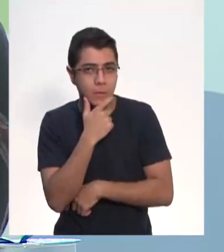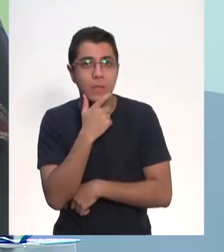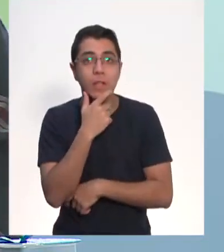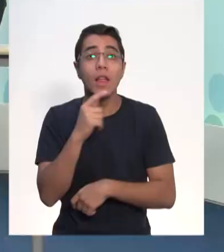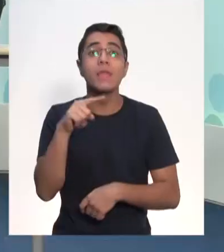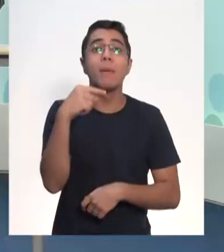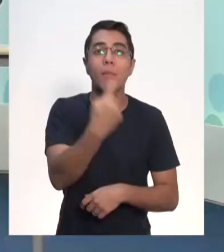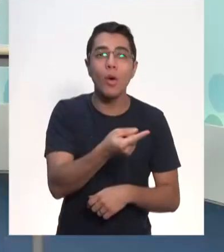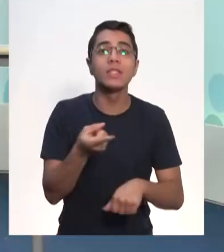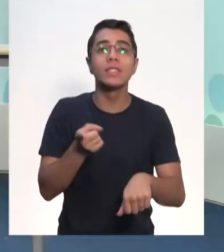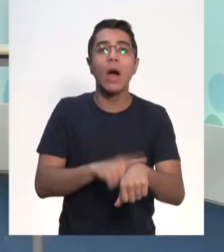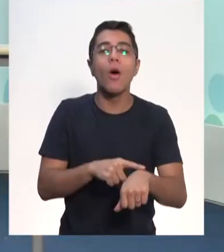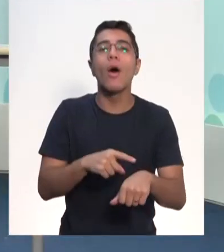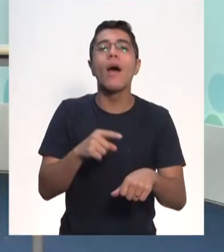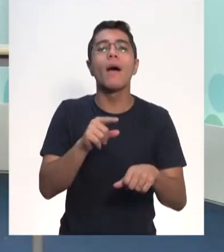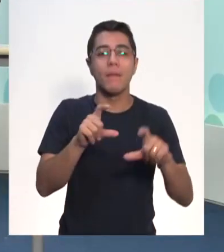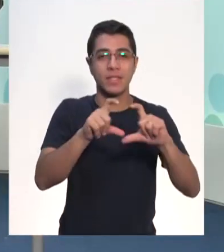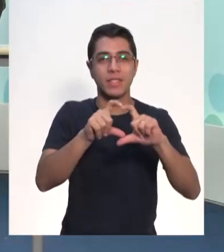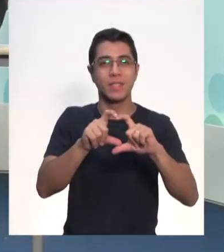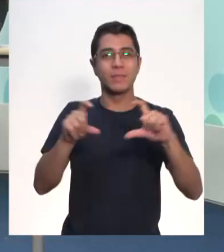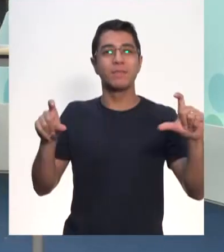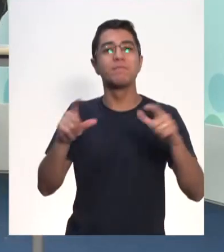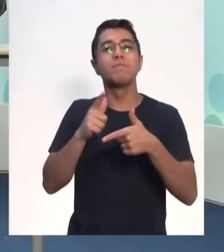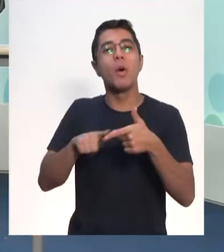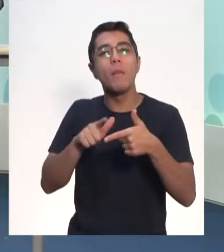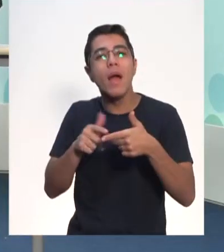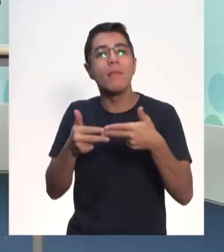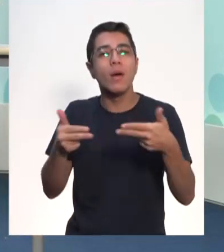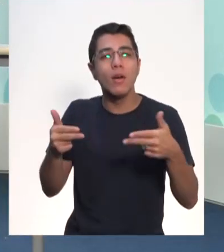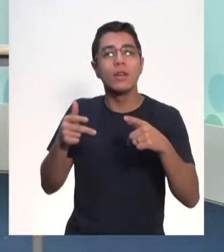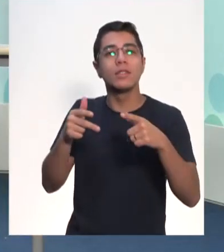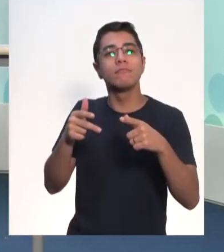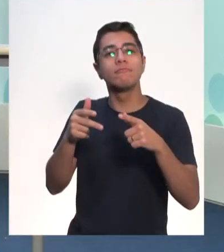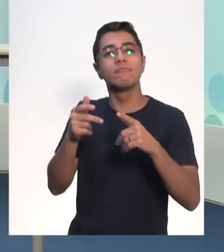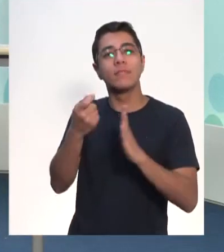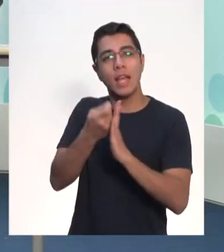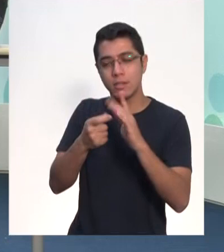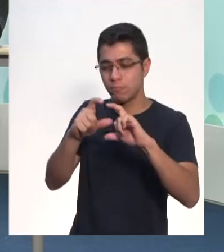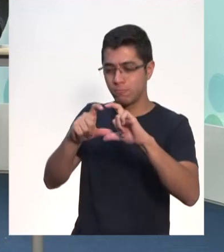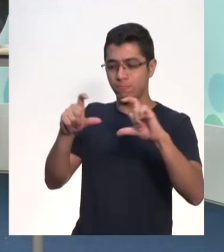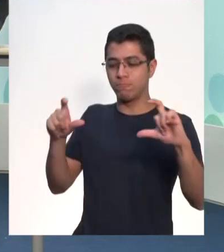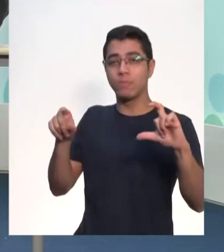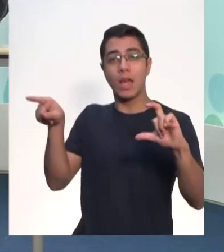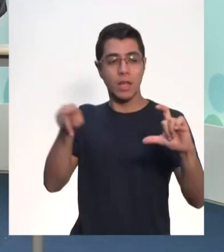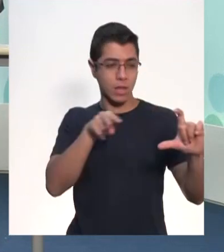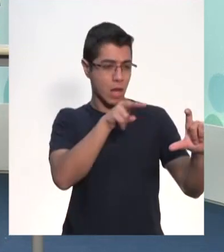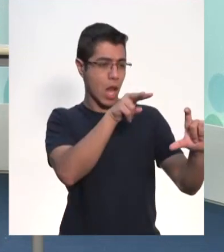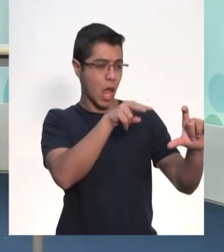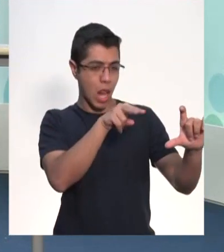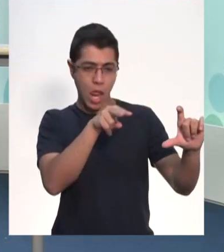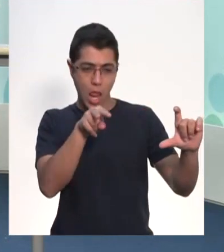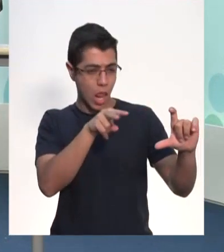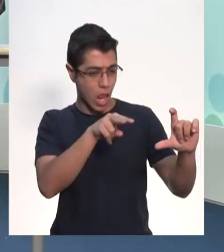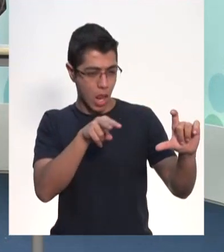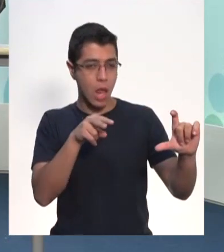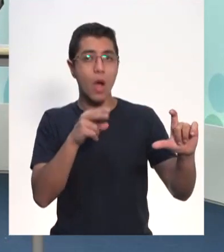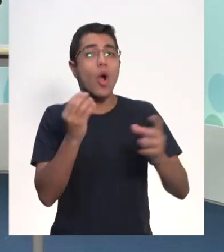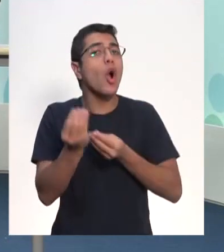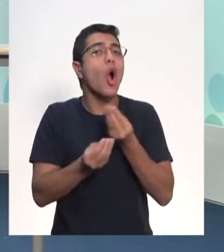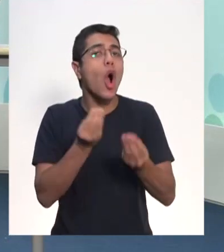interpretar, na área mesmo de ciências da natureza, a gente tem várias situações em que aparecem